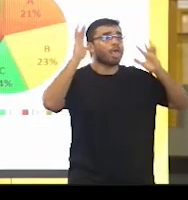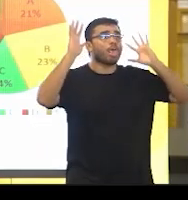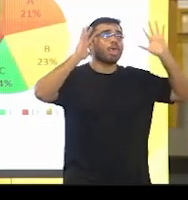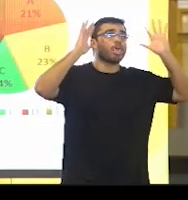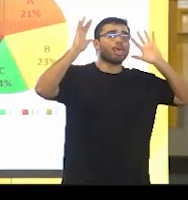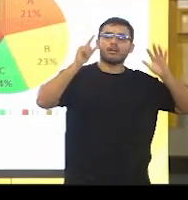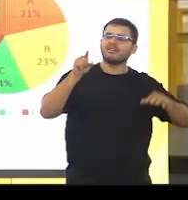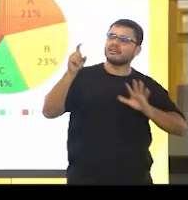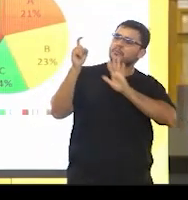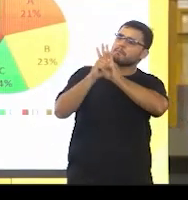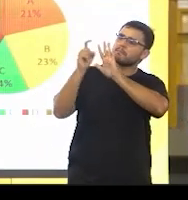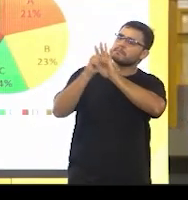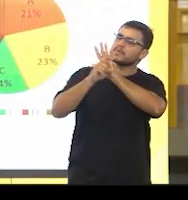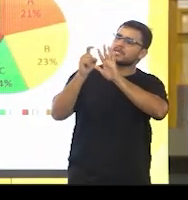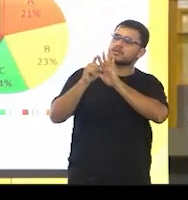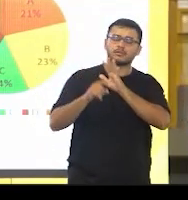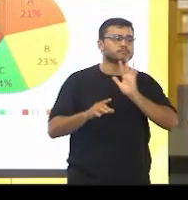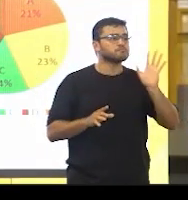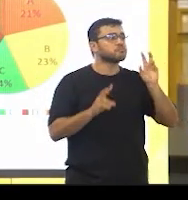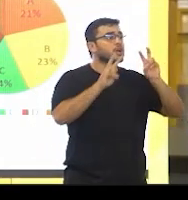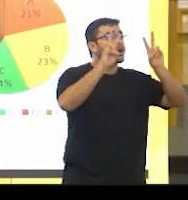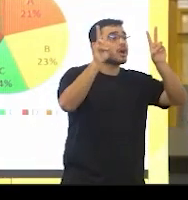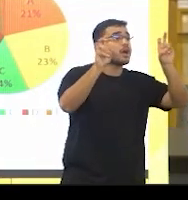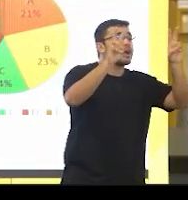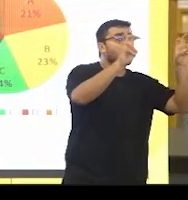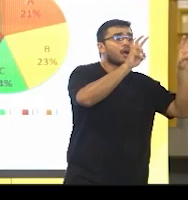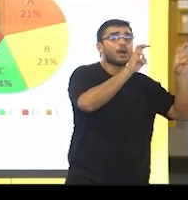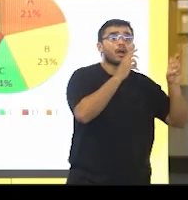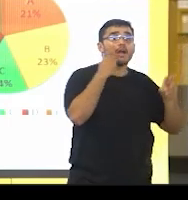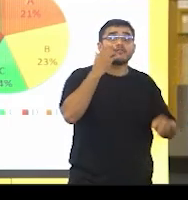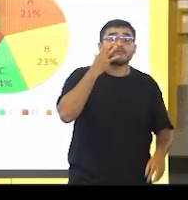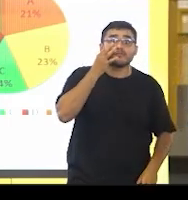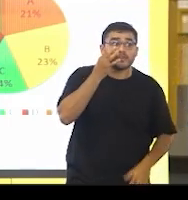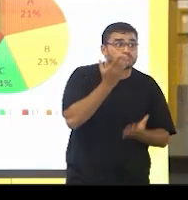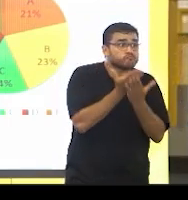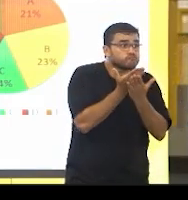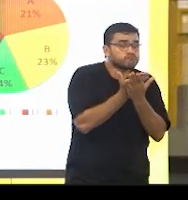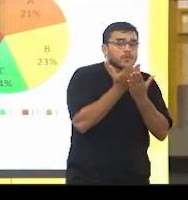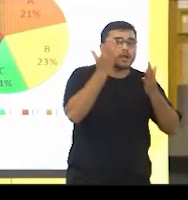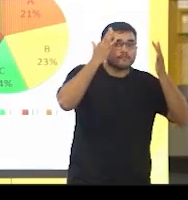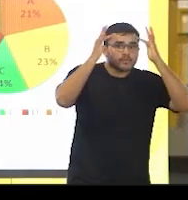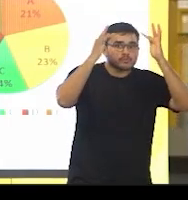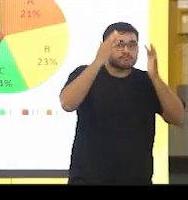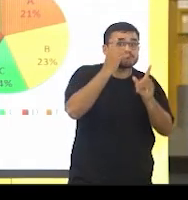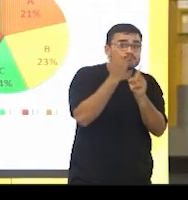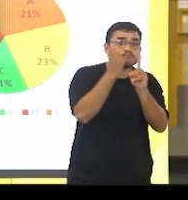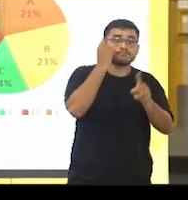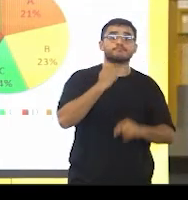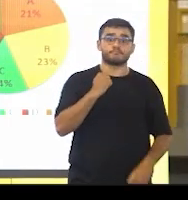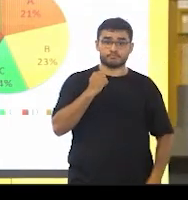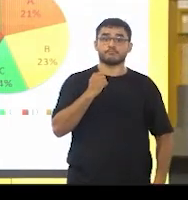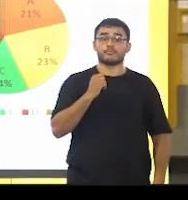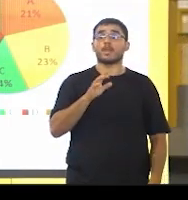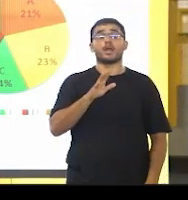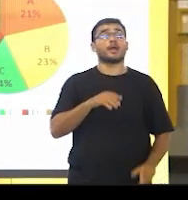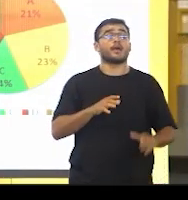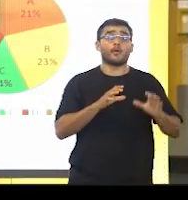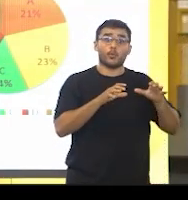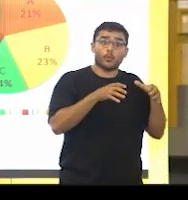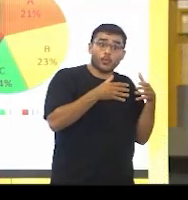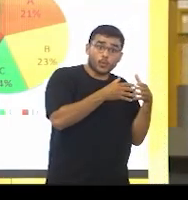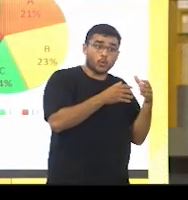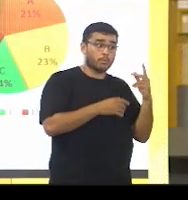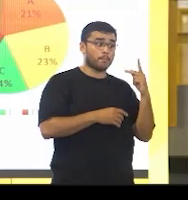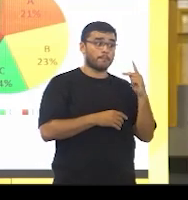forma como os mitos a produziam. Depois, nós vamos ter o quê? Depois dos pré-socráticos,